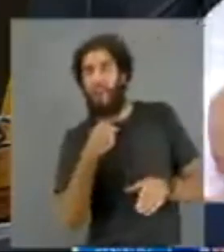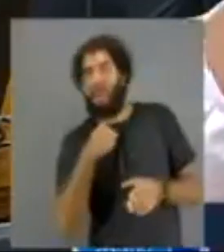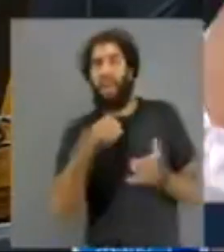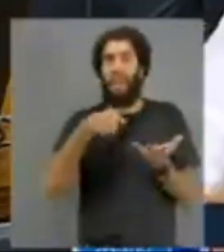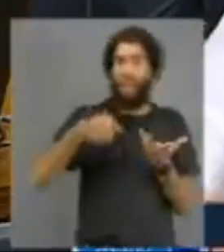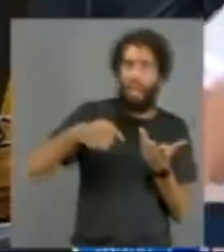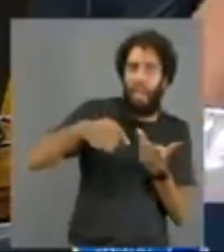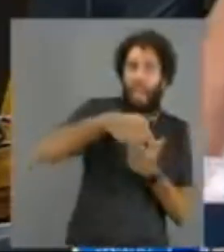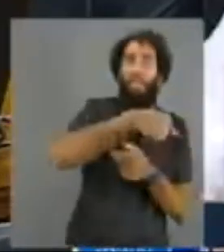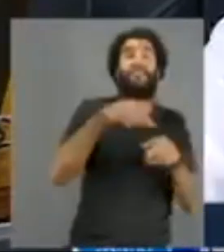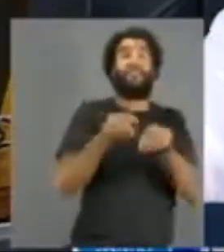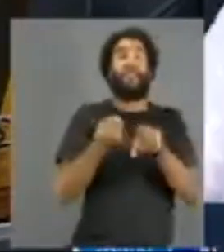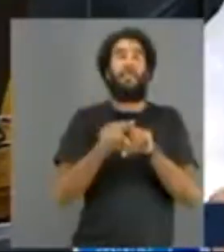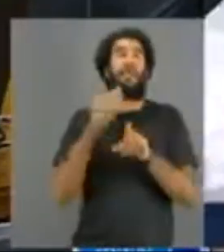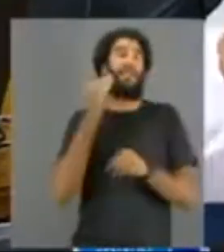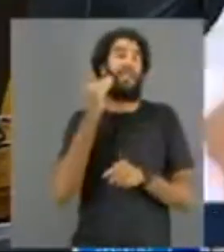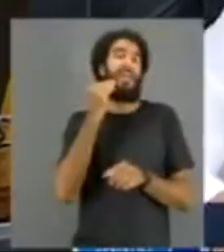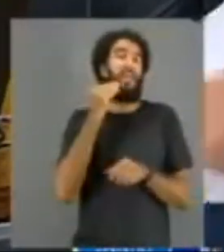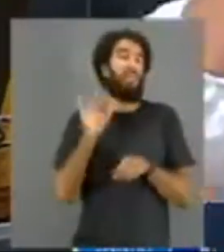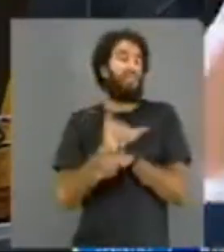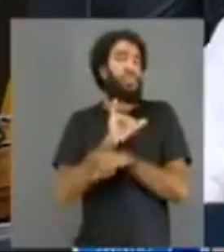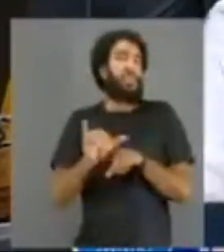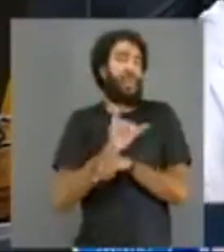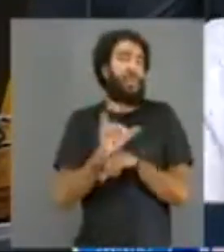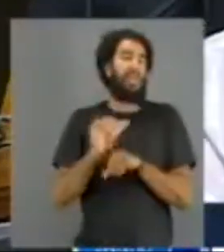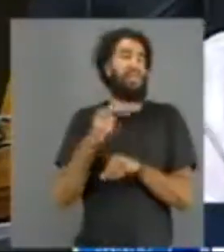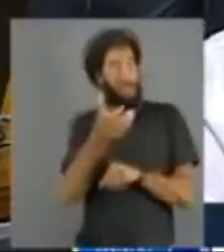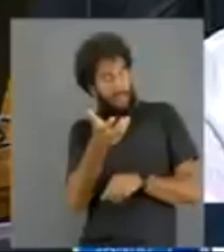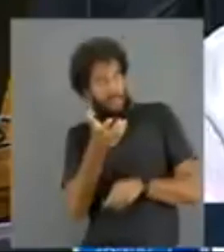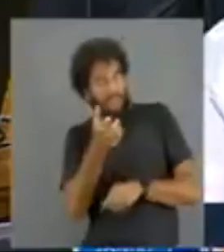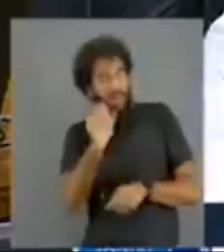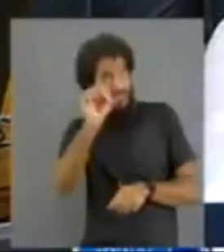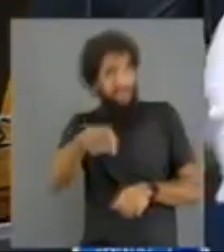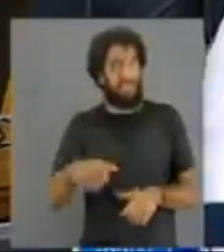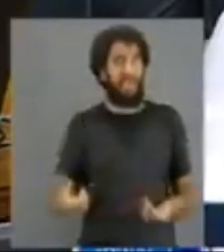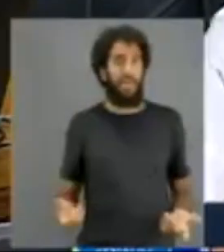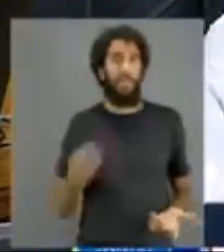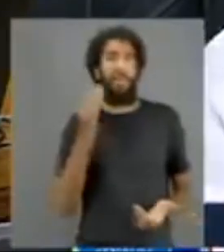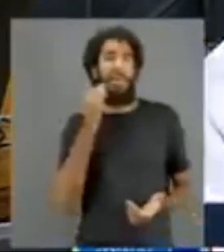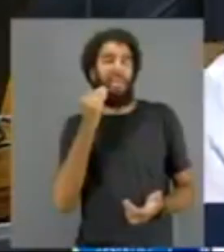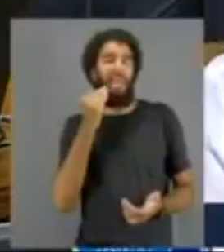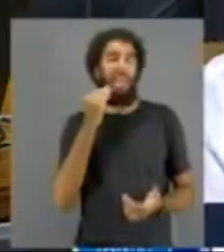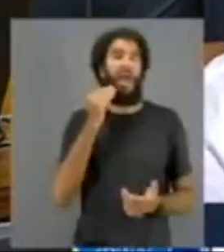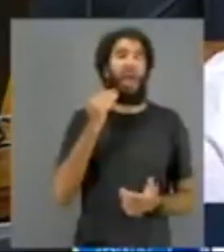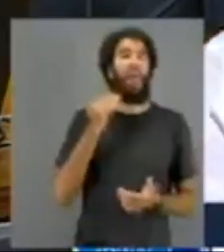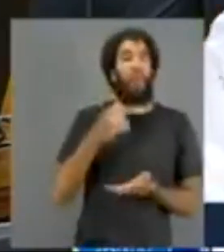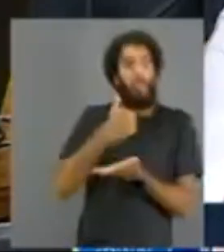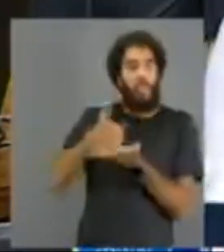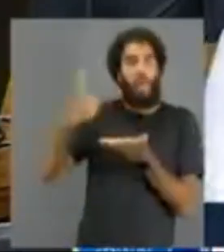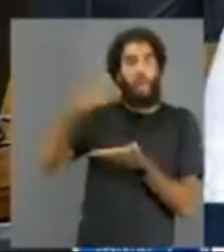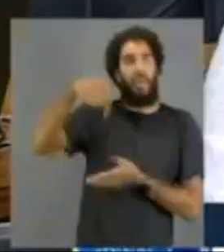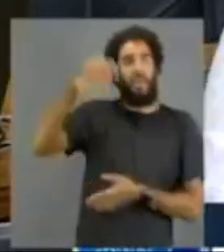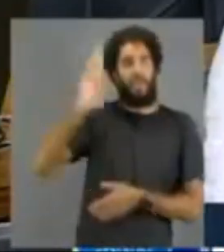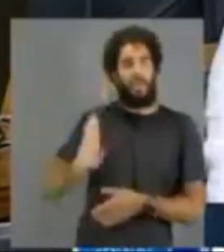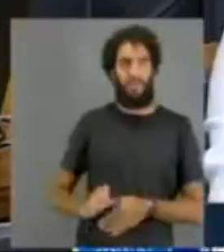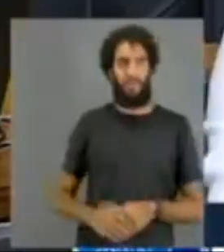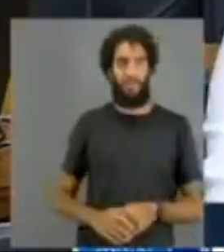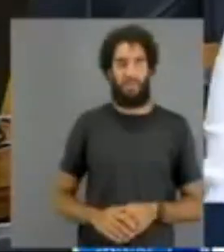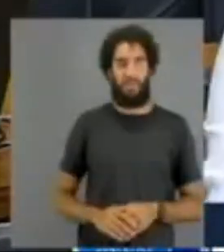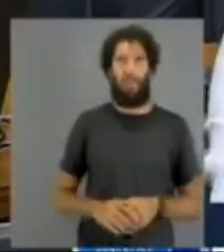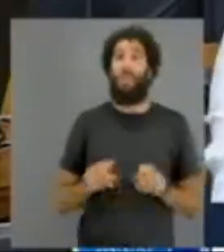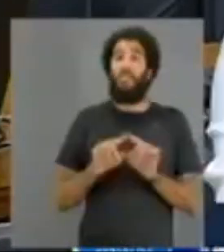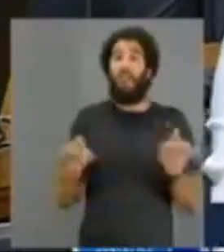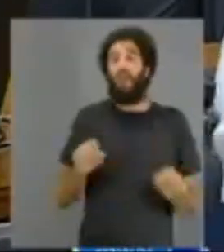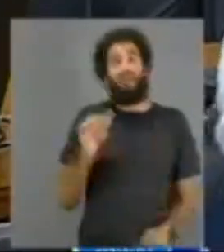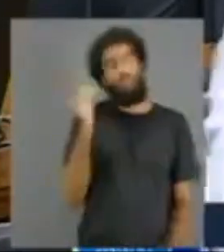minutando uma minuta golpista que eles flertaram, sim, para tentar instituir um golpe no Brasil. O fato é que não